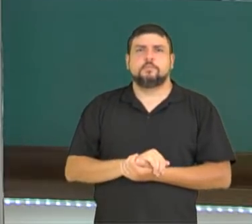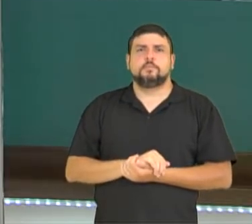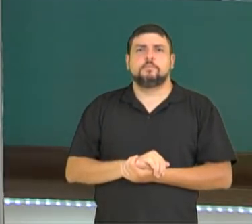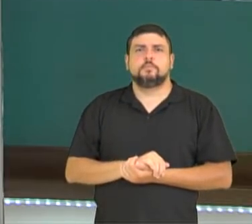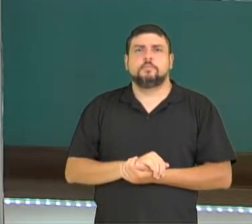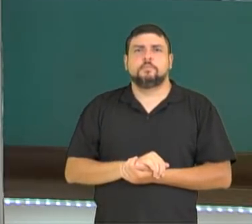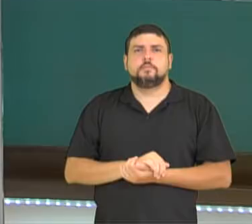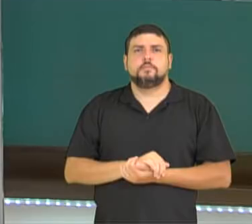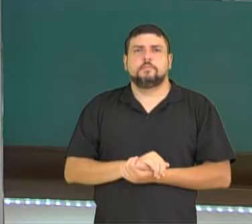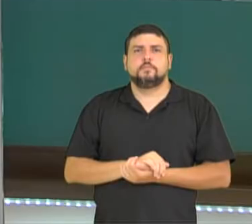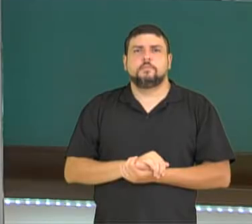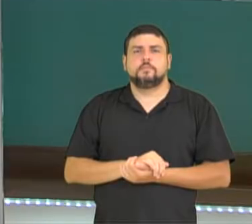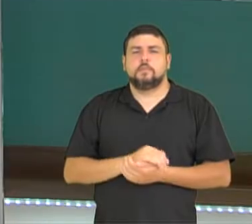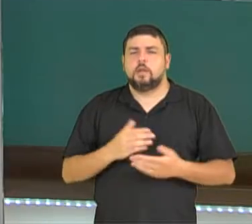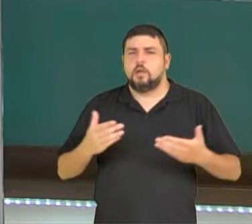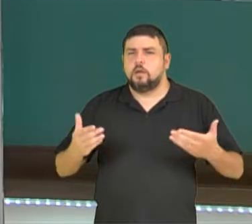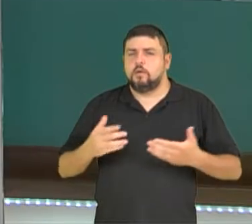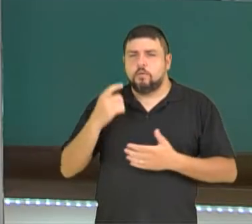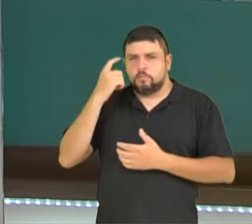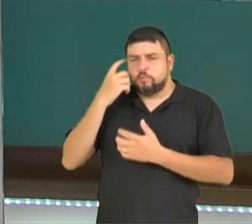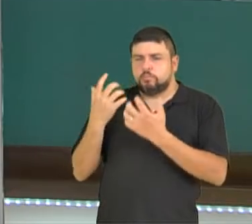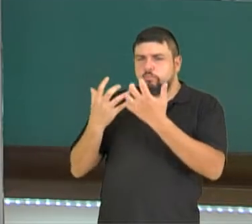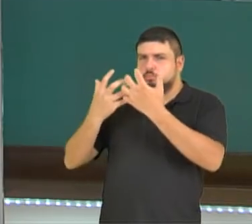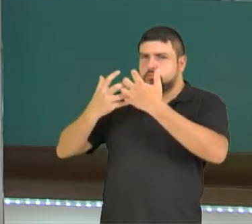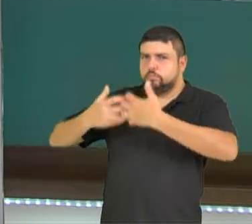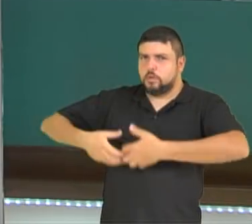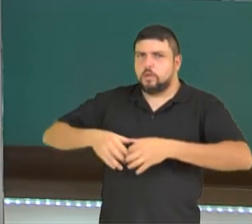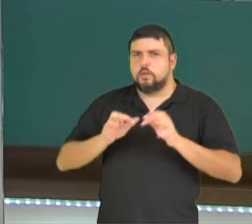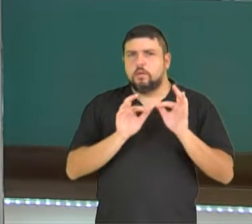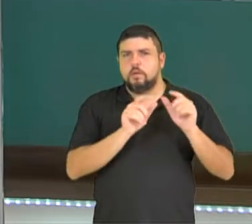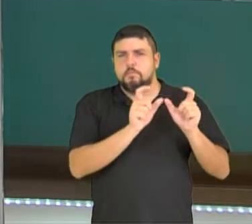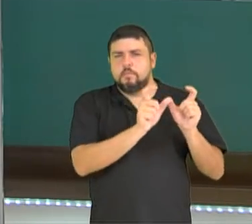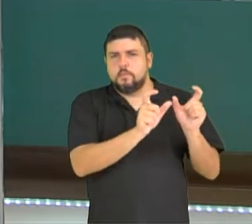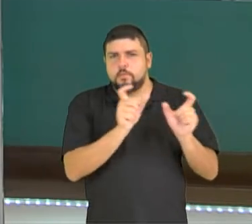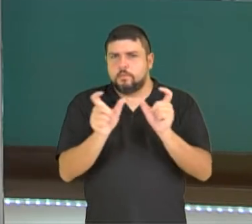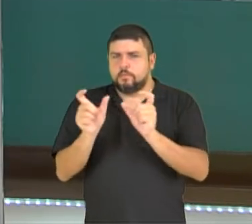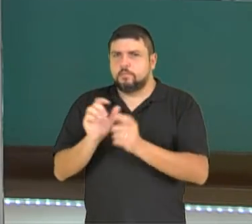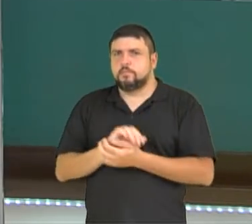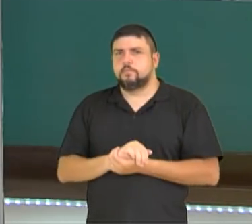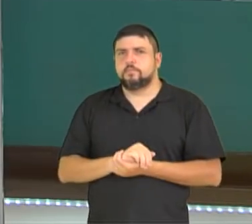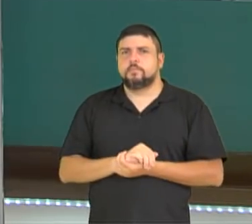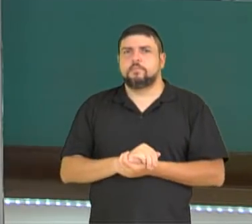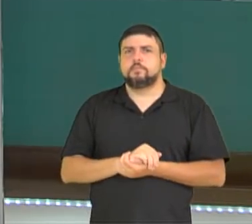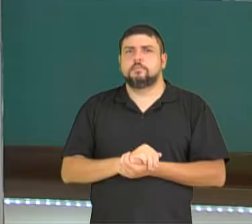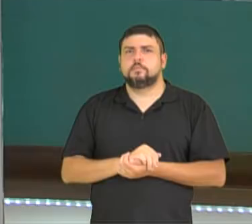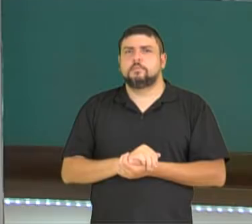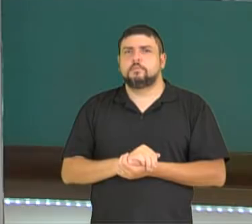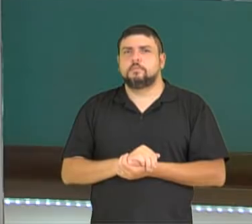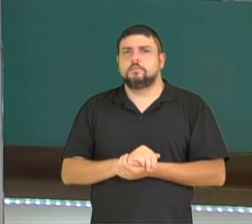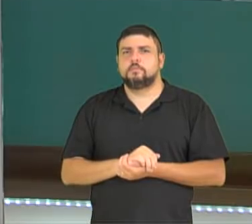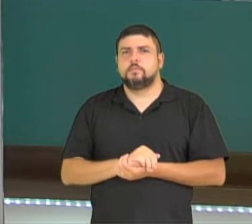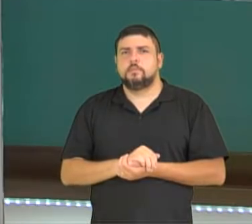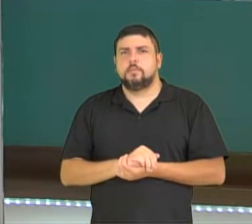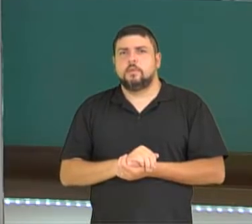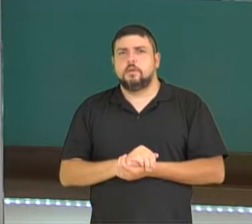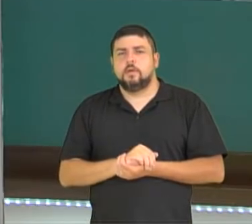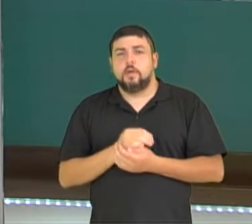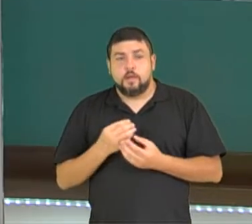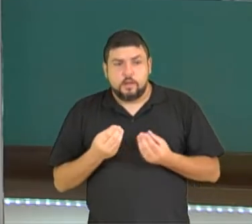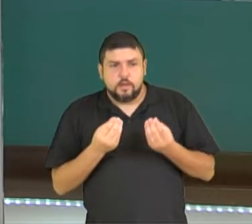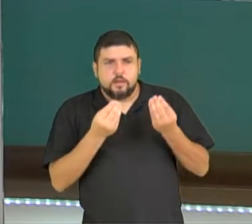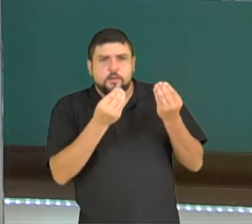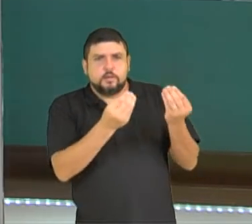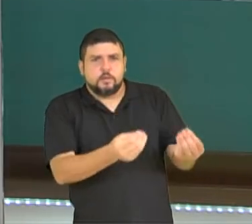Ainda refletindo agora sobre a questão verbal, sobre as palavras. Releia, doe sangue e dê o melhor de